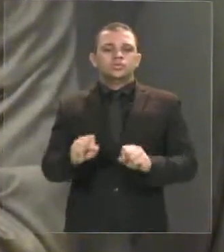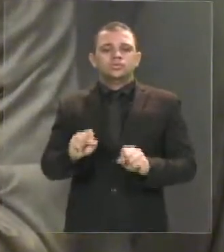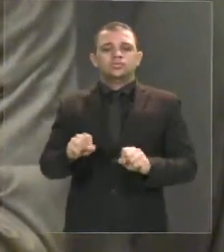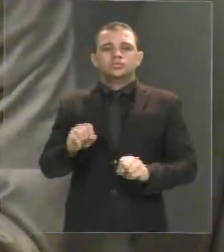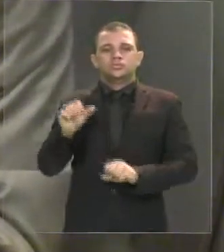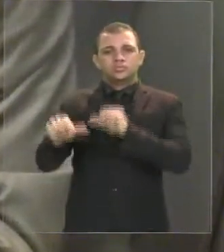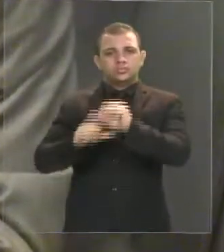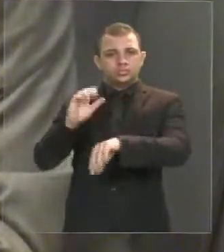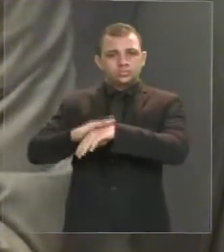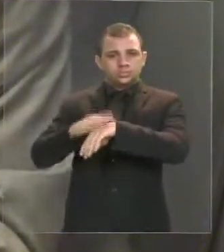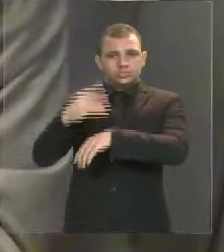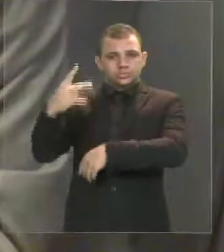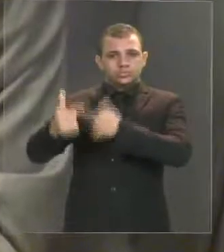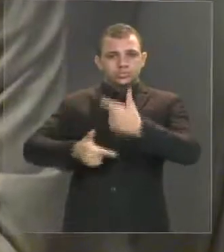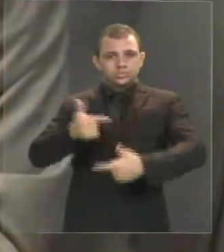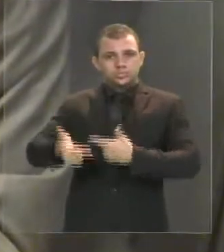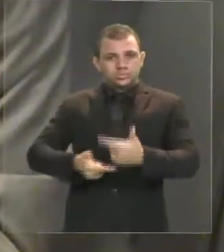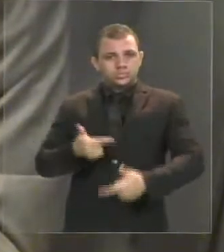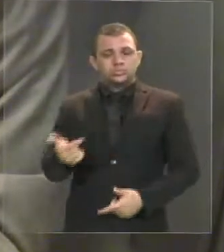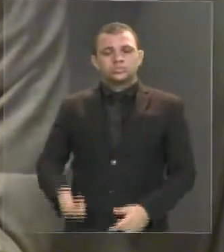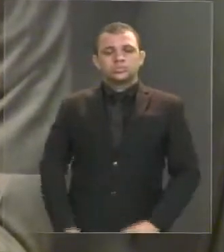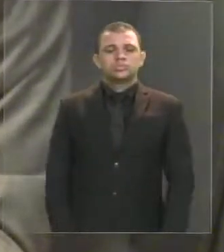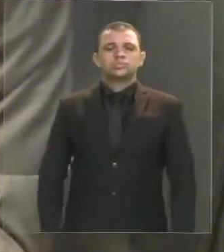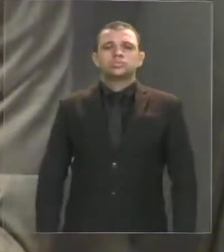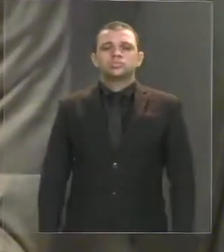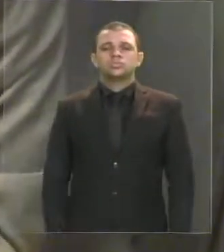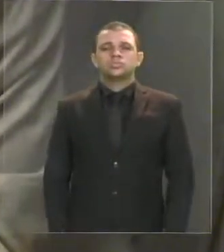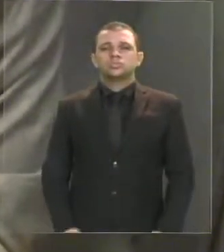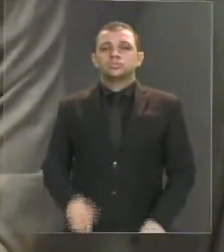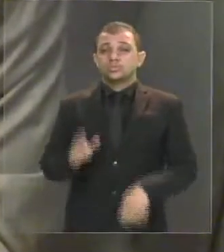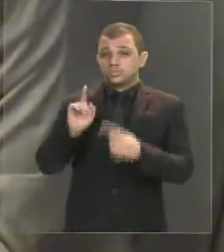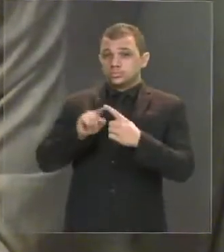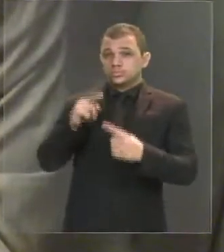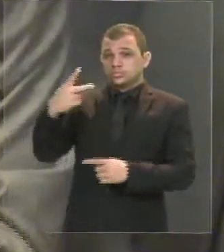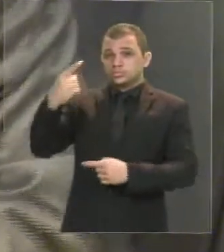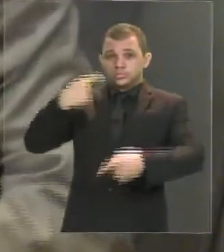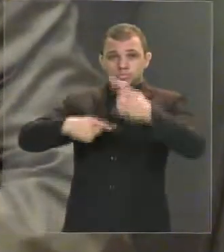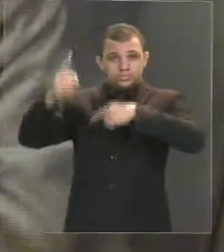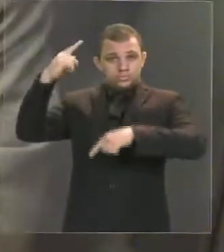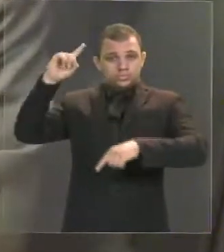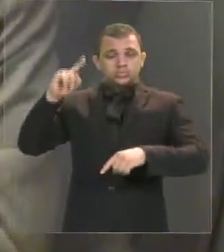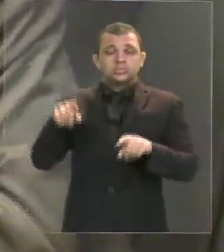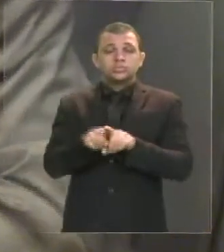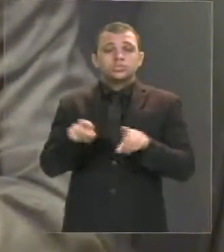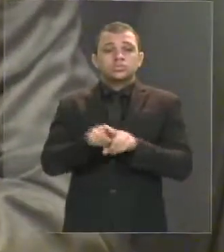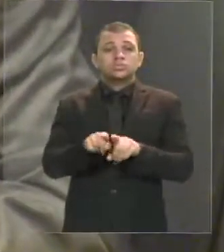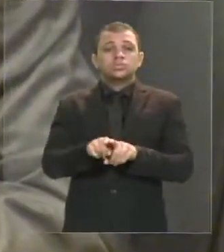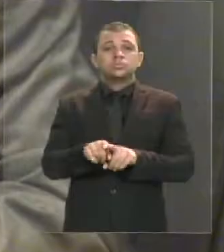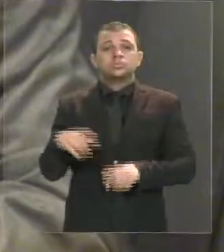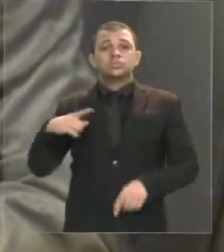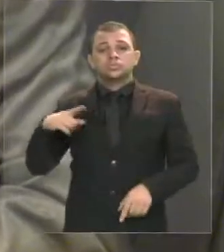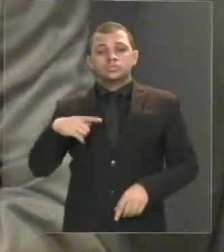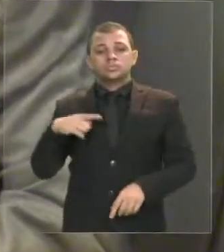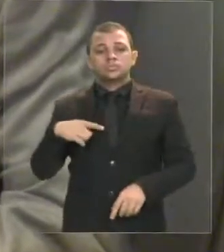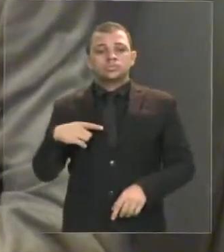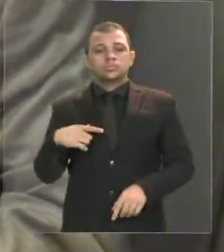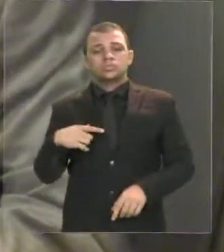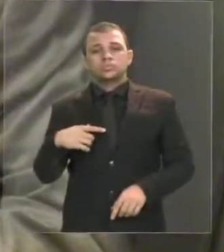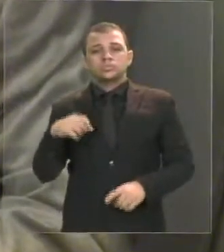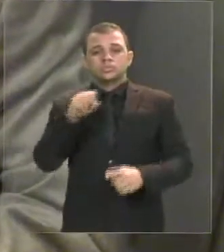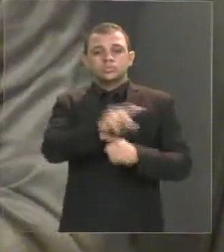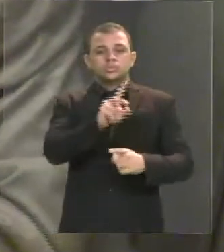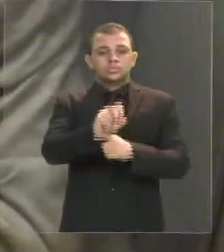as suas atividades, no que se refere funcionais, né, de acordo com as promoções, e, claro, abrindo vagas para outros